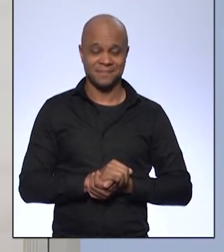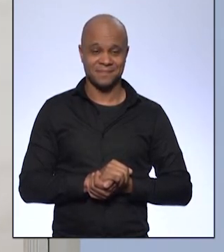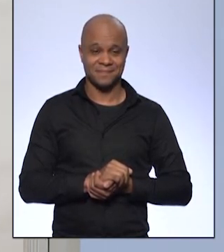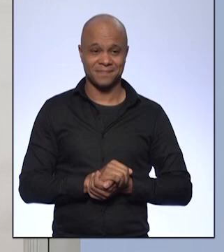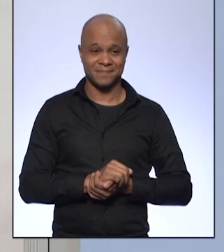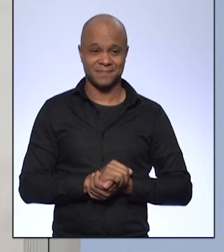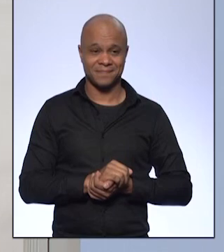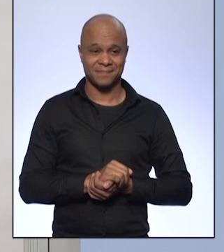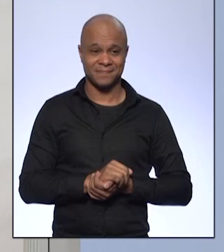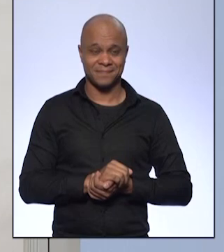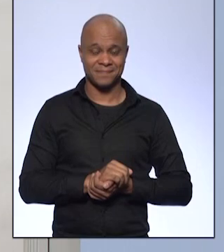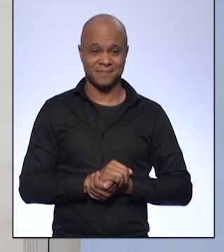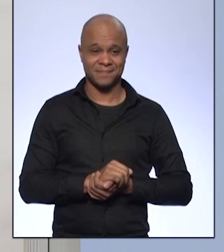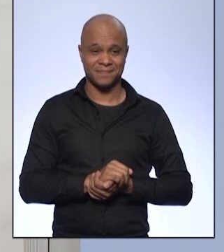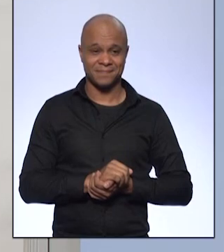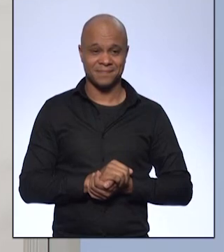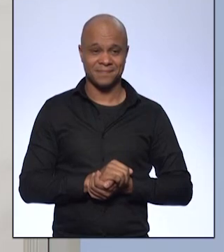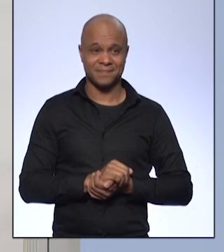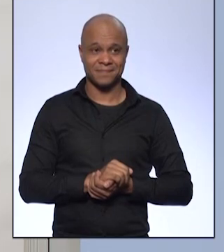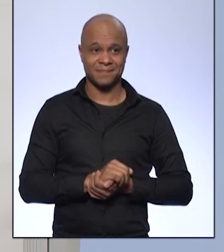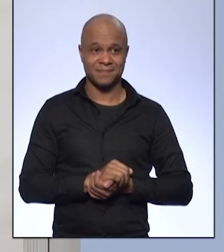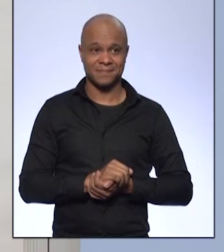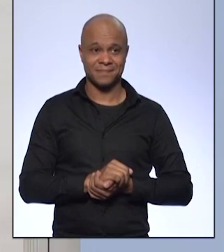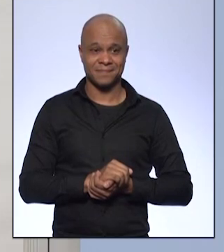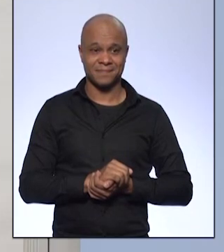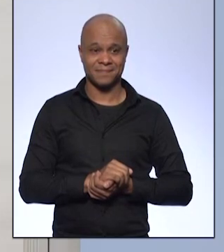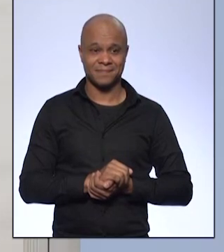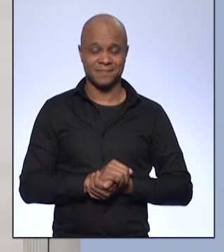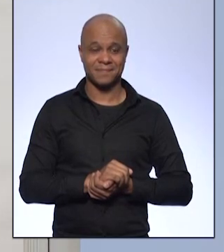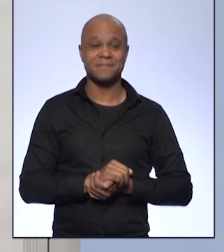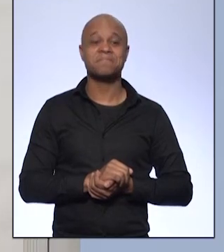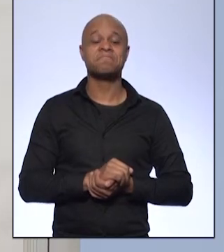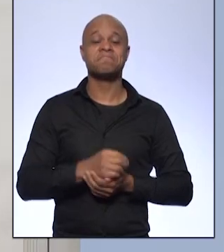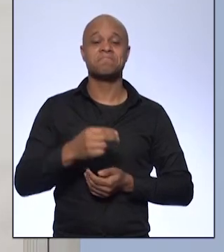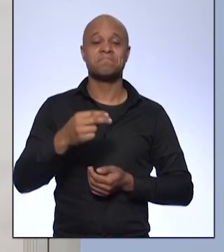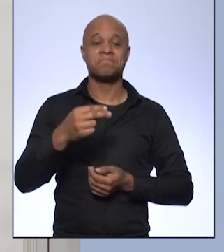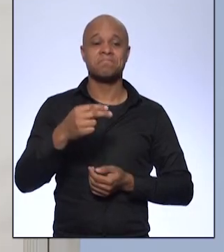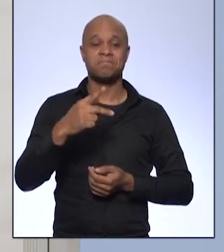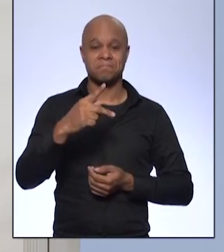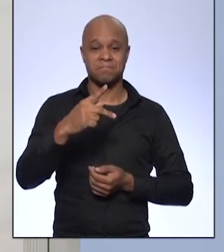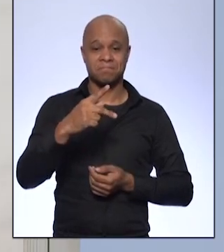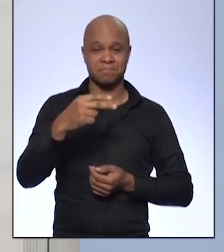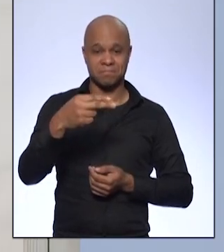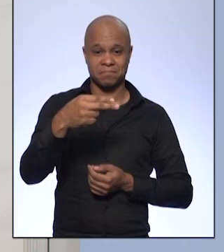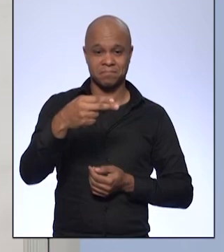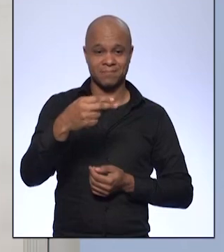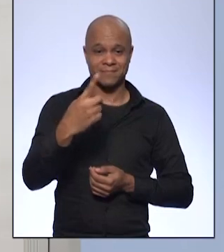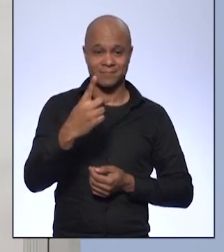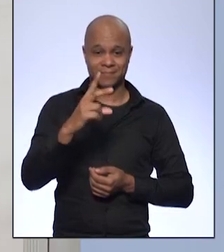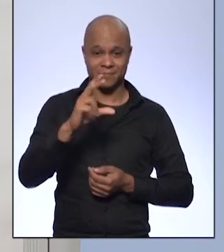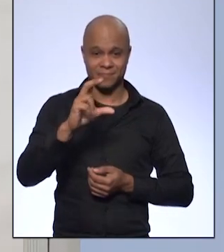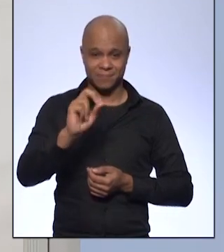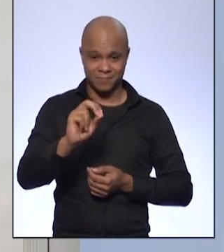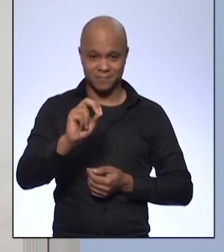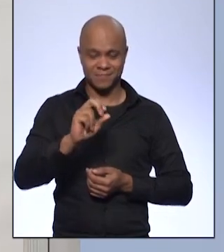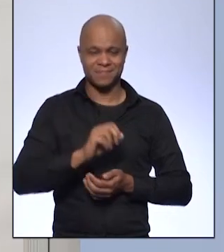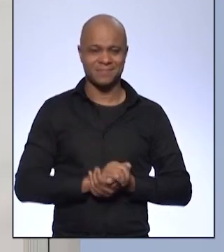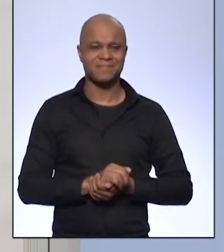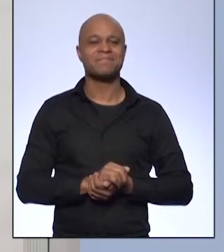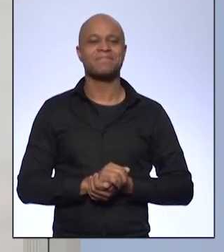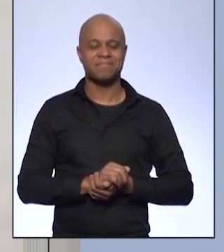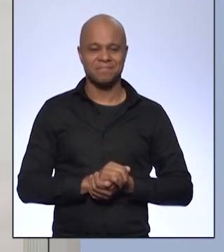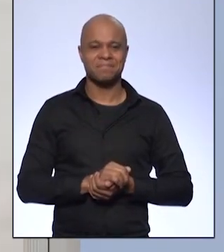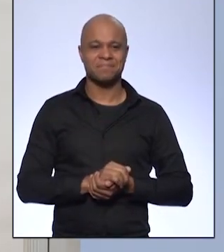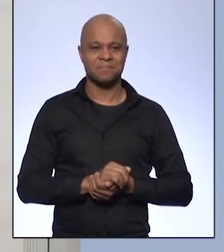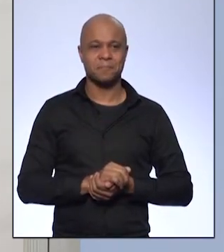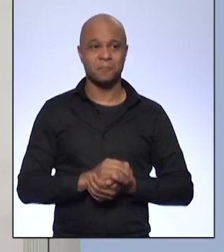6 vezes 4, 24. 24 vezes 5. Professora Roberta? 120. Muito bem. Agora